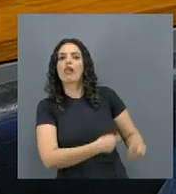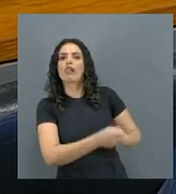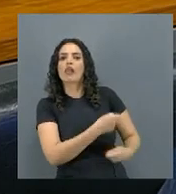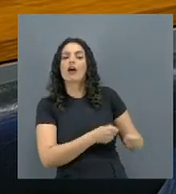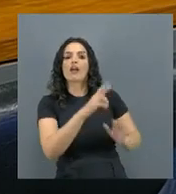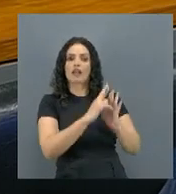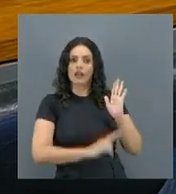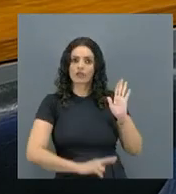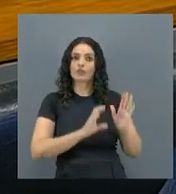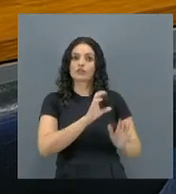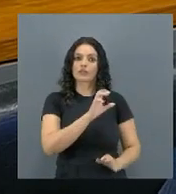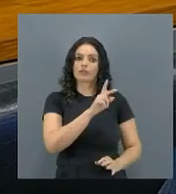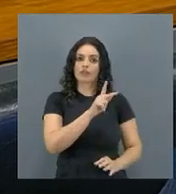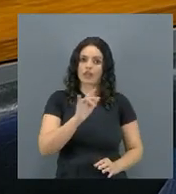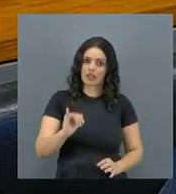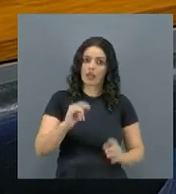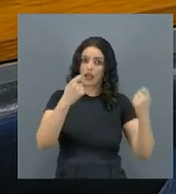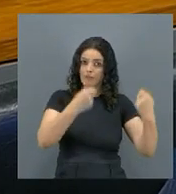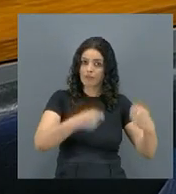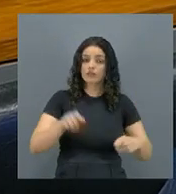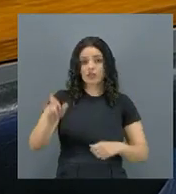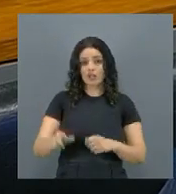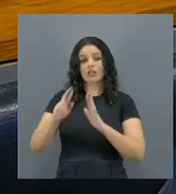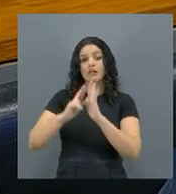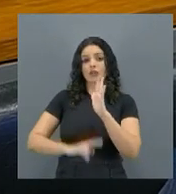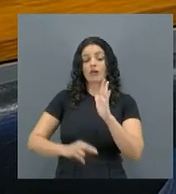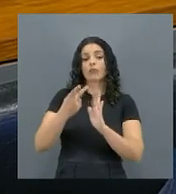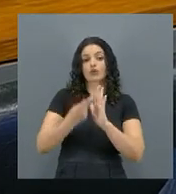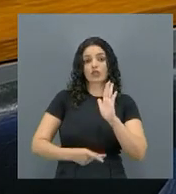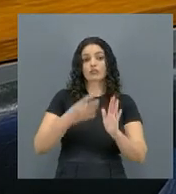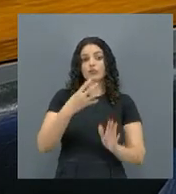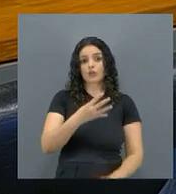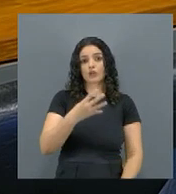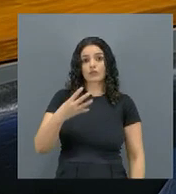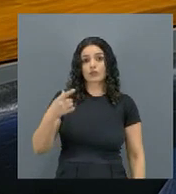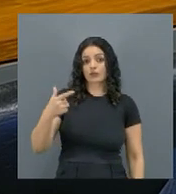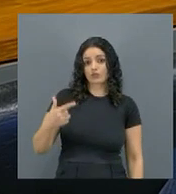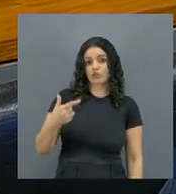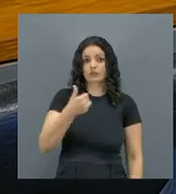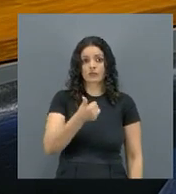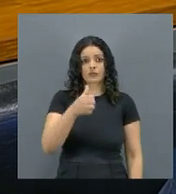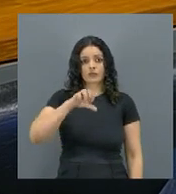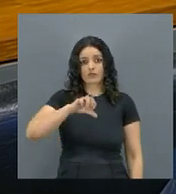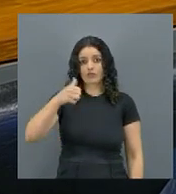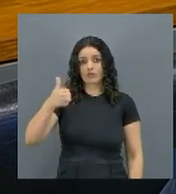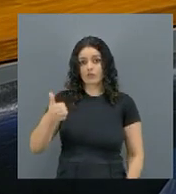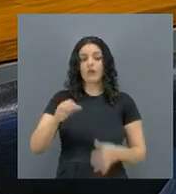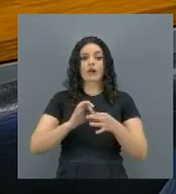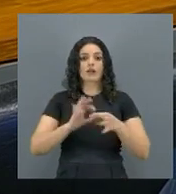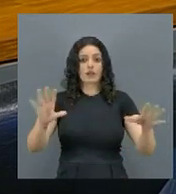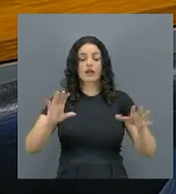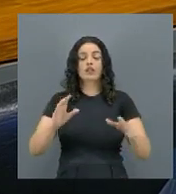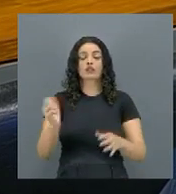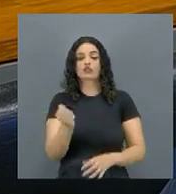da CPI das apostas, também relatou o projeto 442, de 91, que libera jogos de